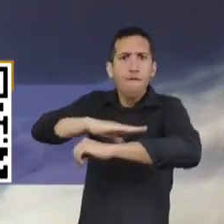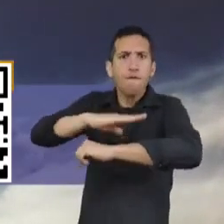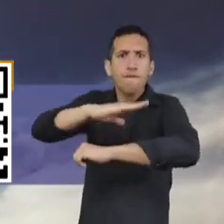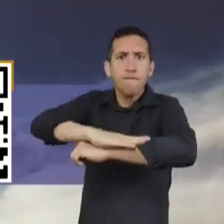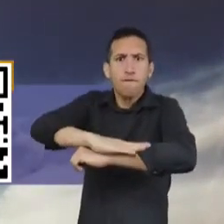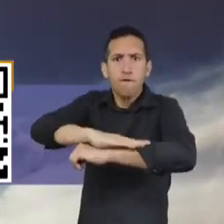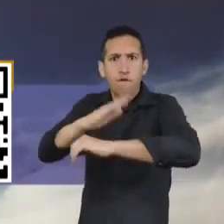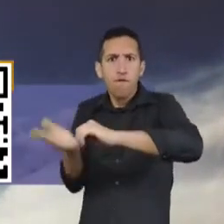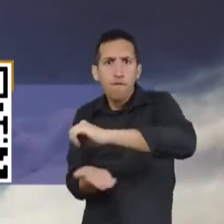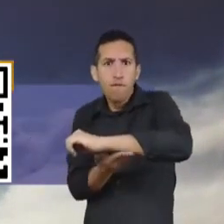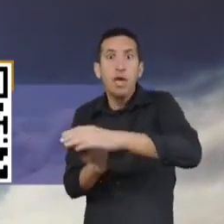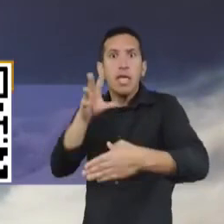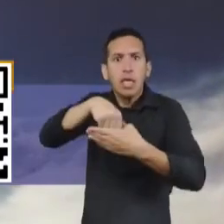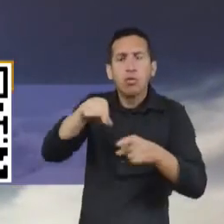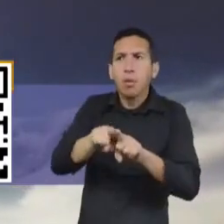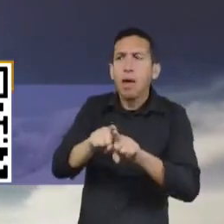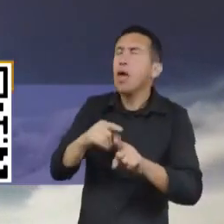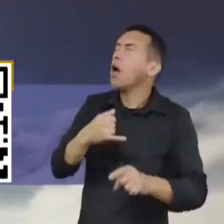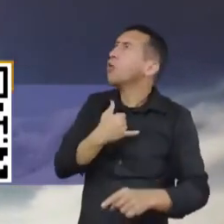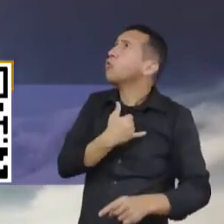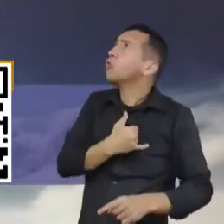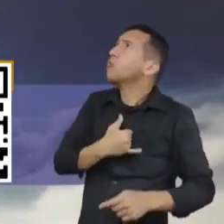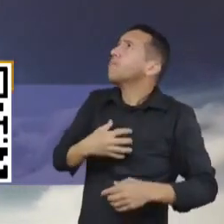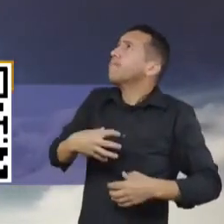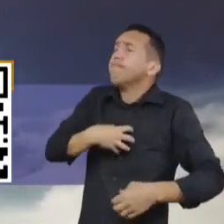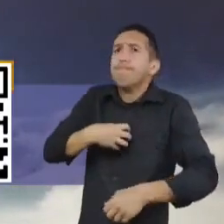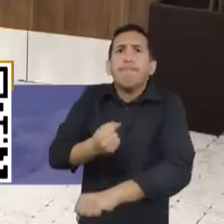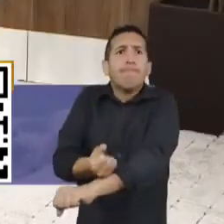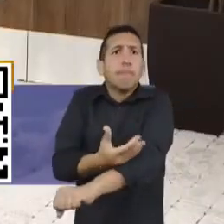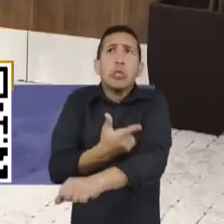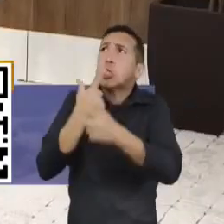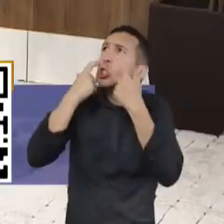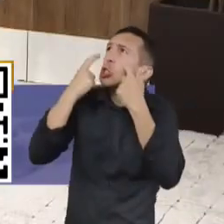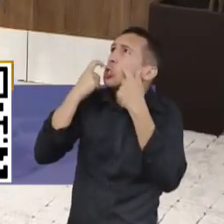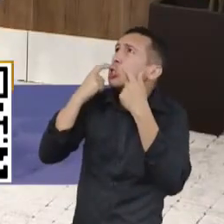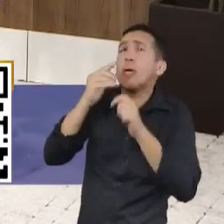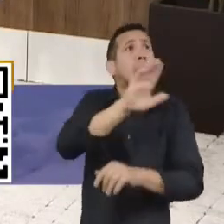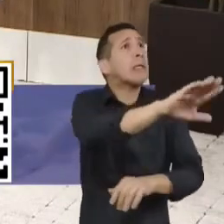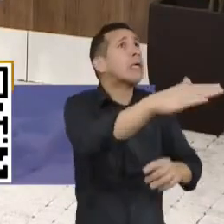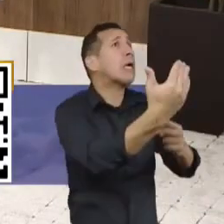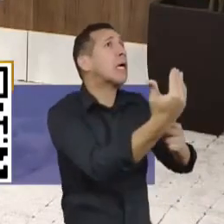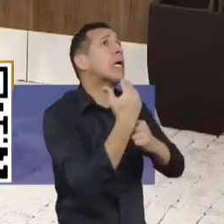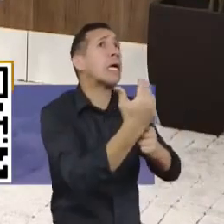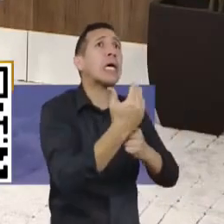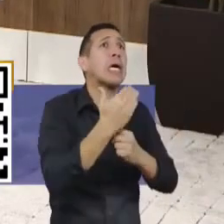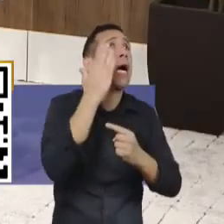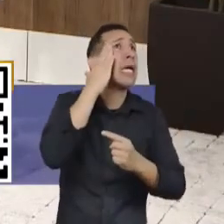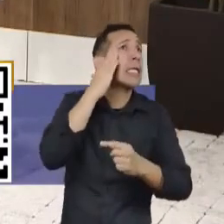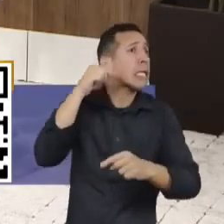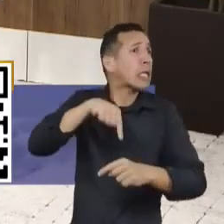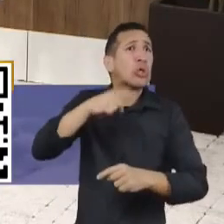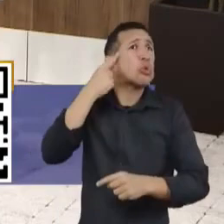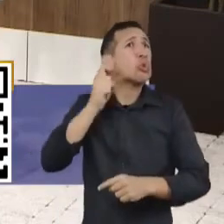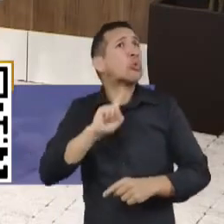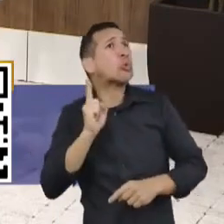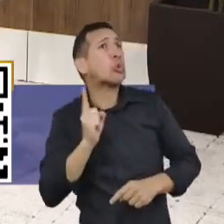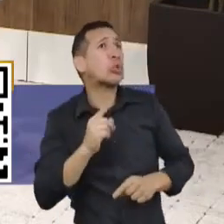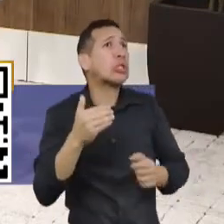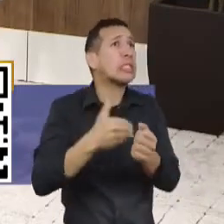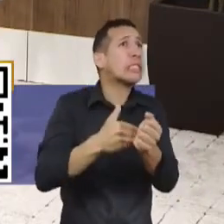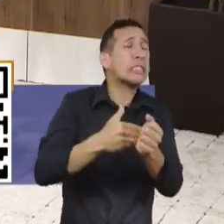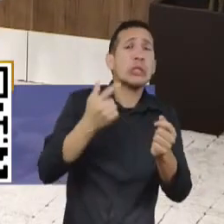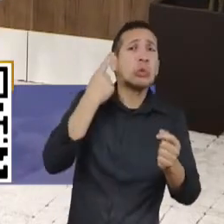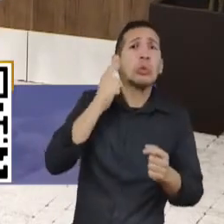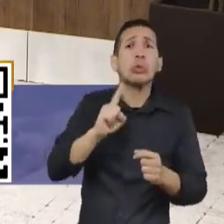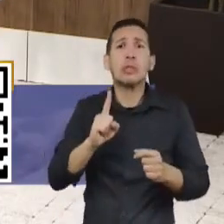começa a chorar e pedir para alguém entrar em ação para desvendar esse mistério E hoje nós vamos começar justamente isso desvendar